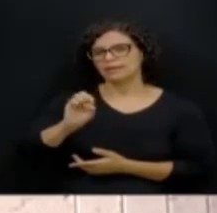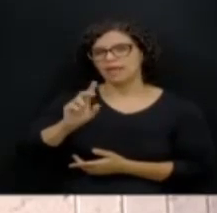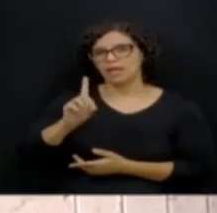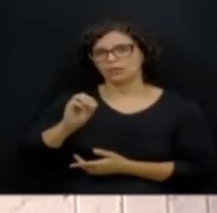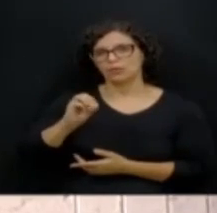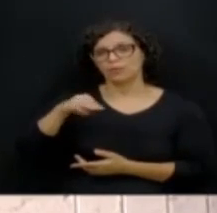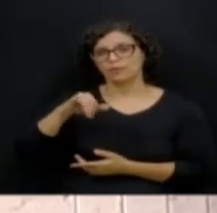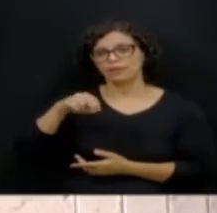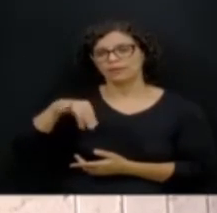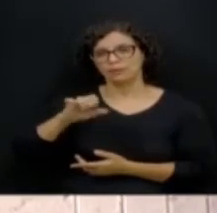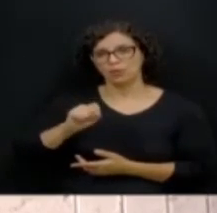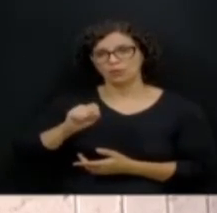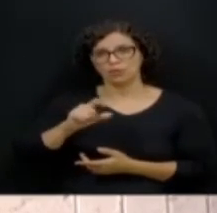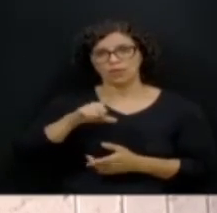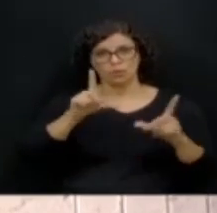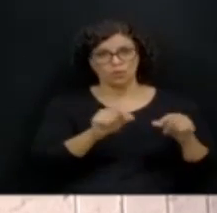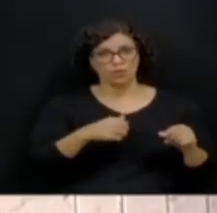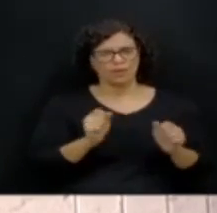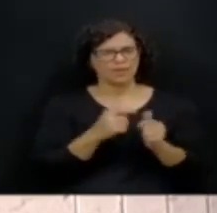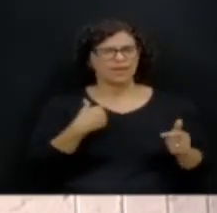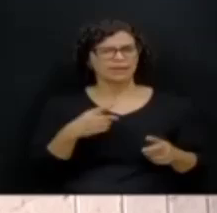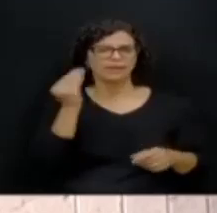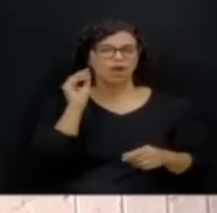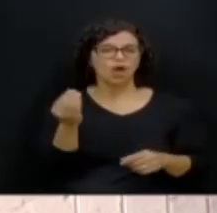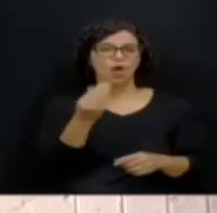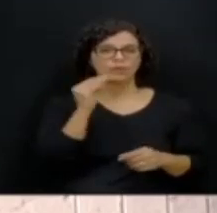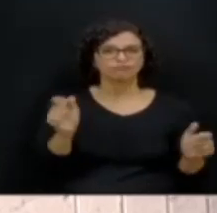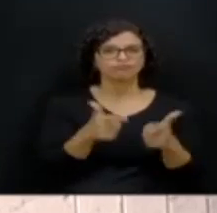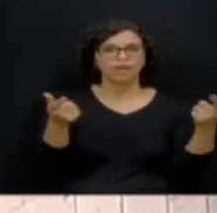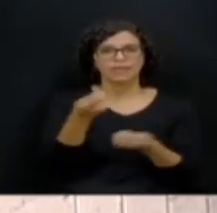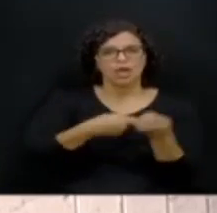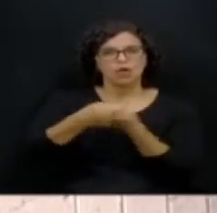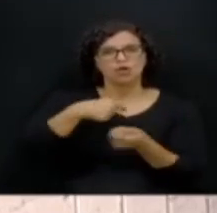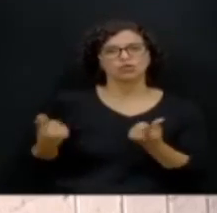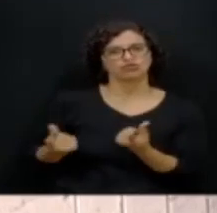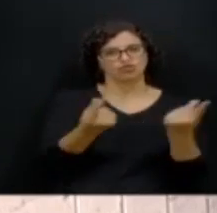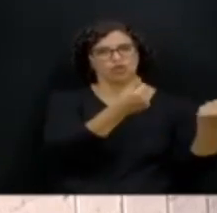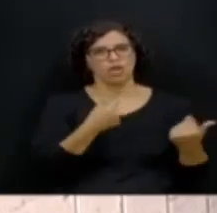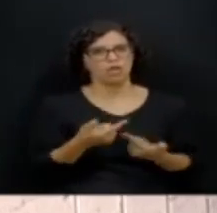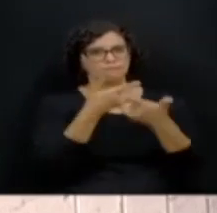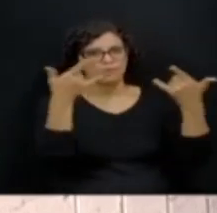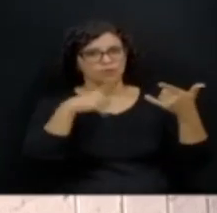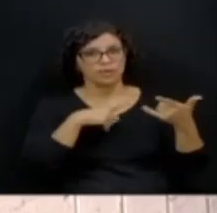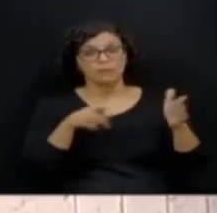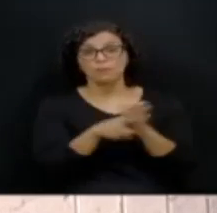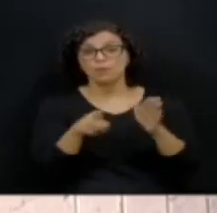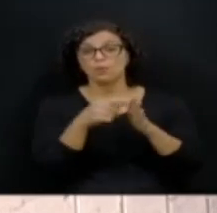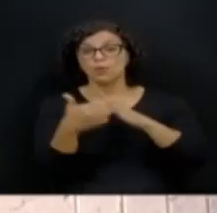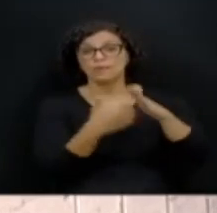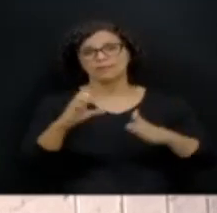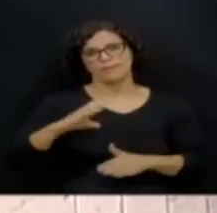na verdade, querem ampliar as oportunidades de negócio para o capital, para empresas